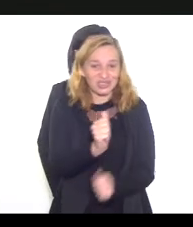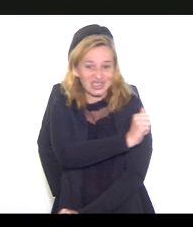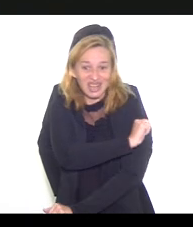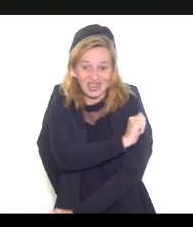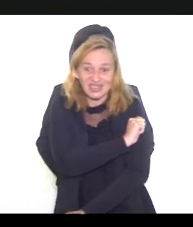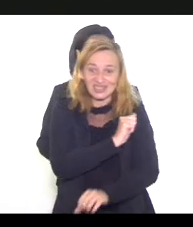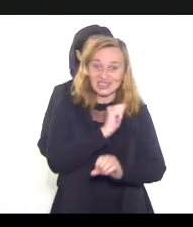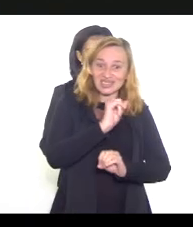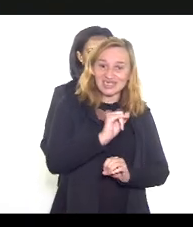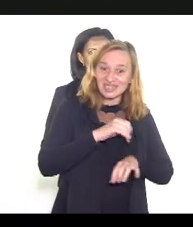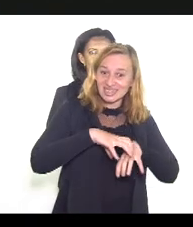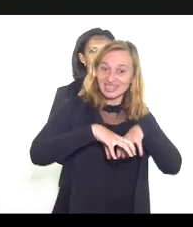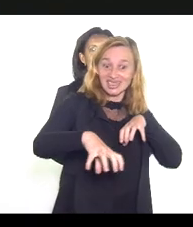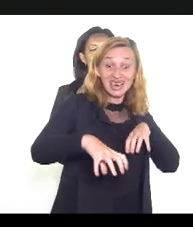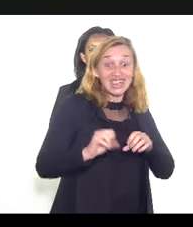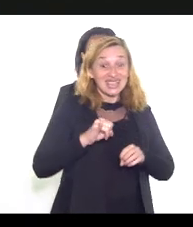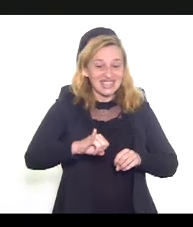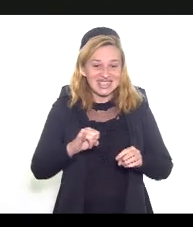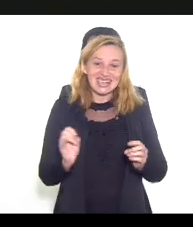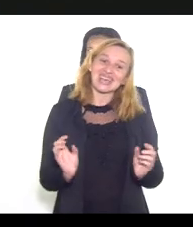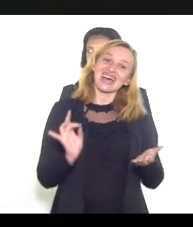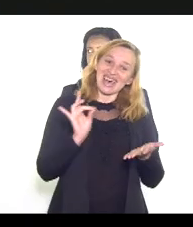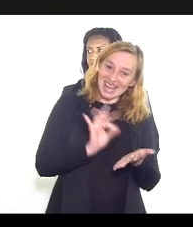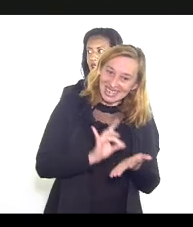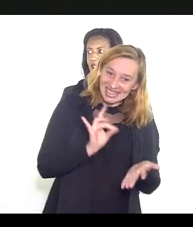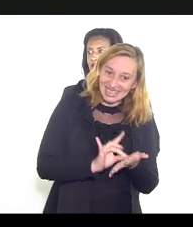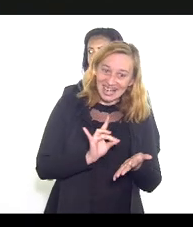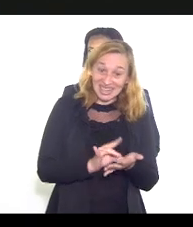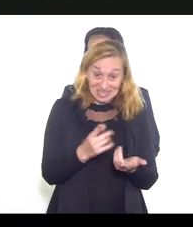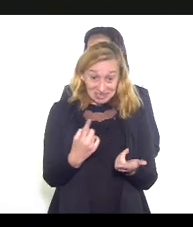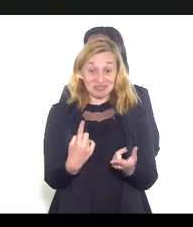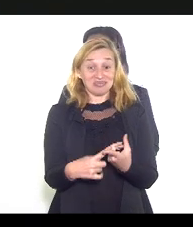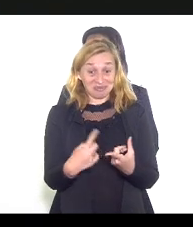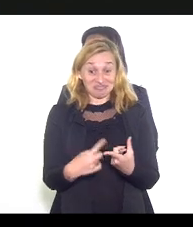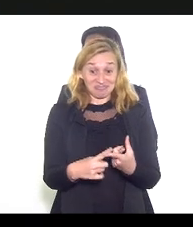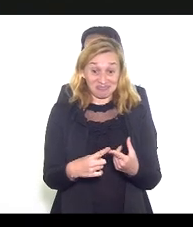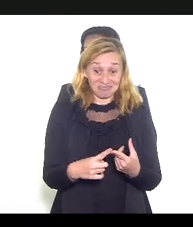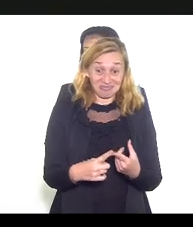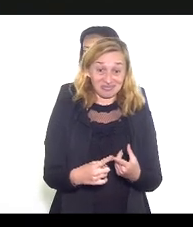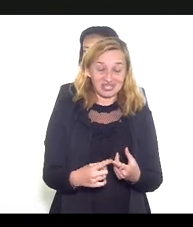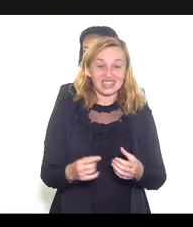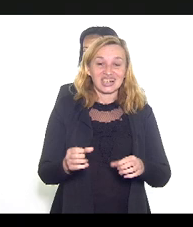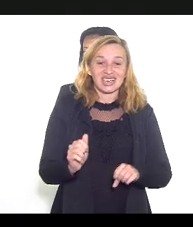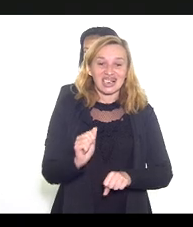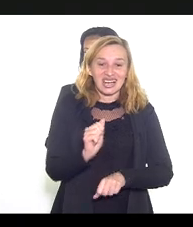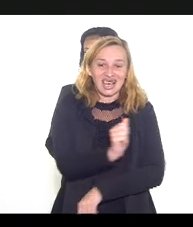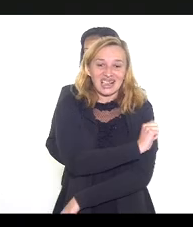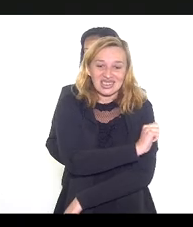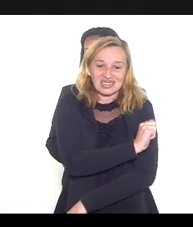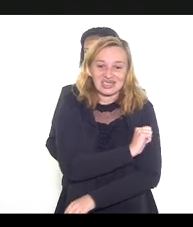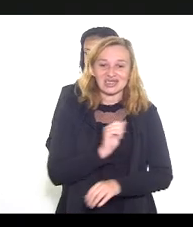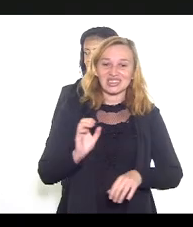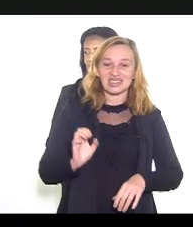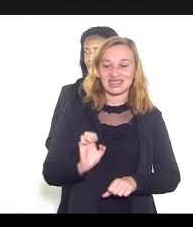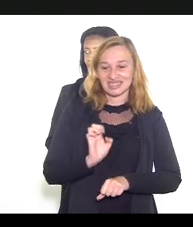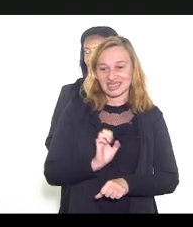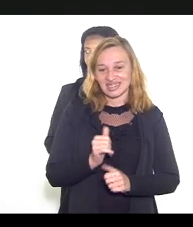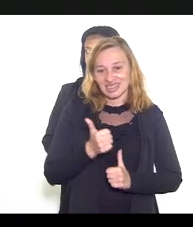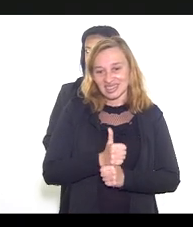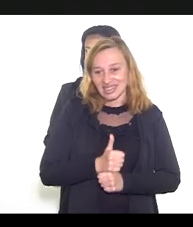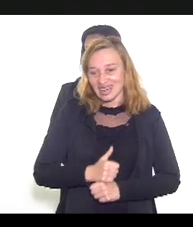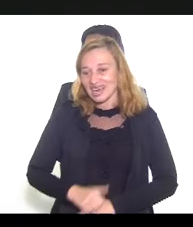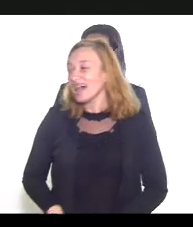alunos, que é a realidade da maioria dos estudantes da rede pública do Rio de Janeiro, né?